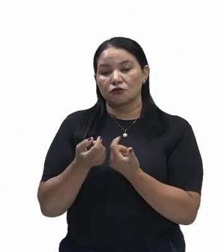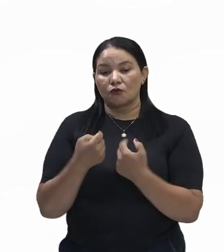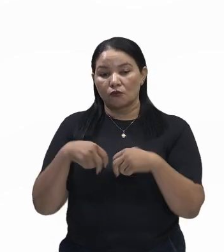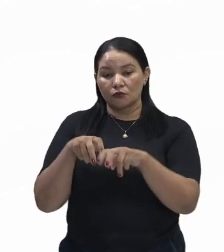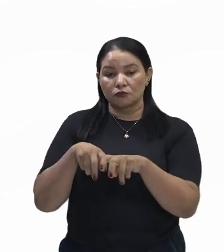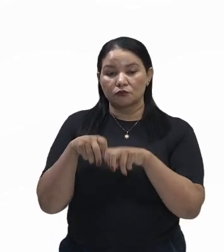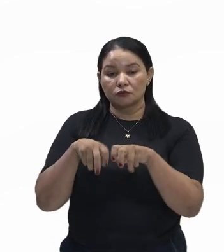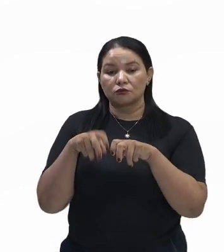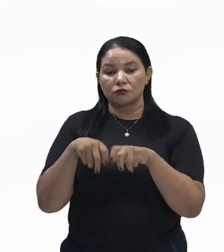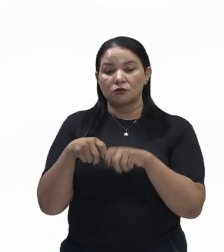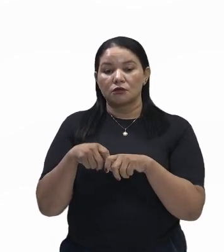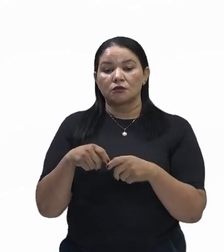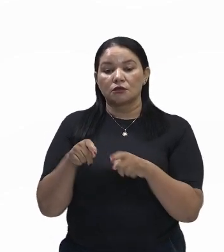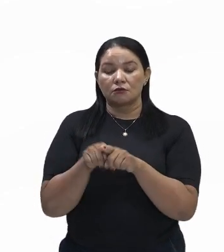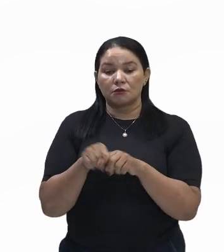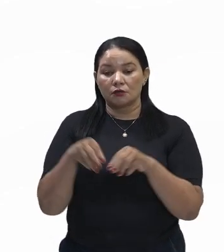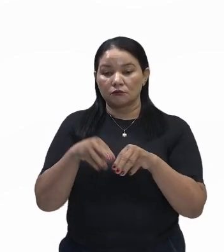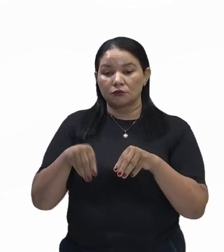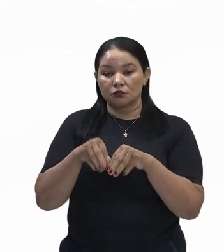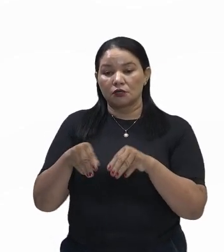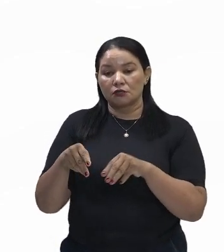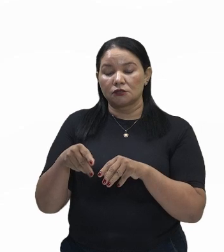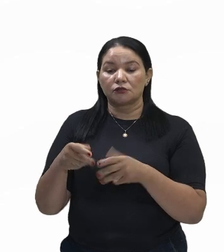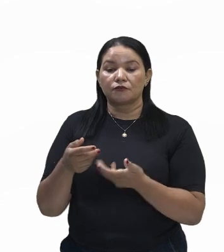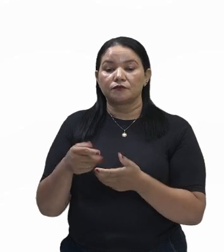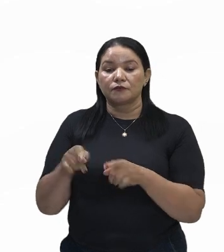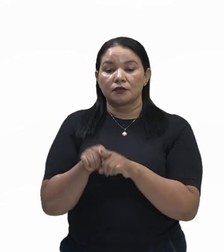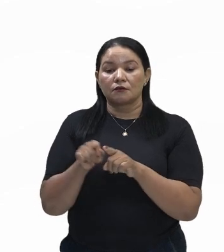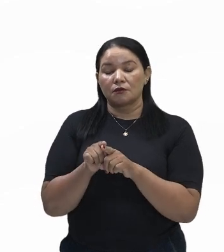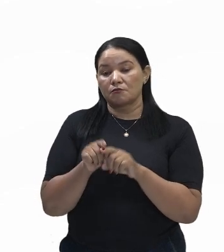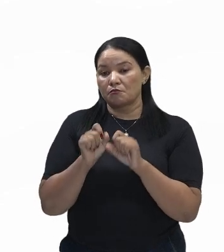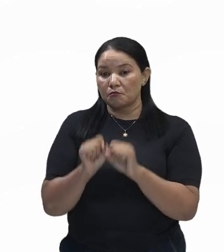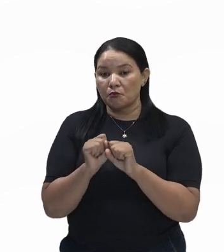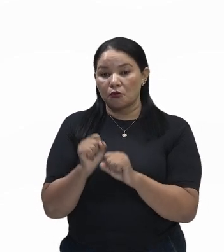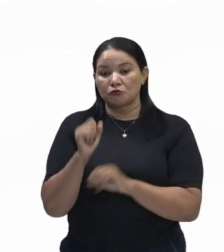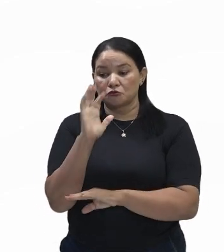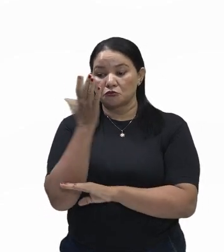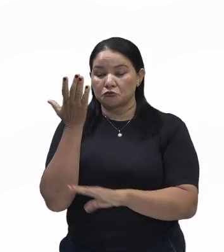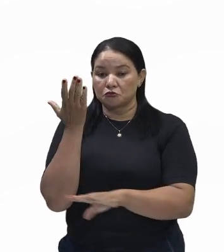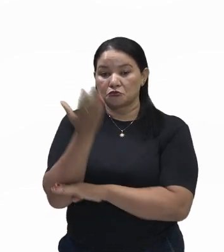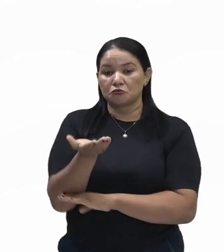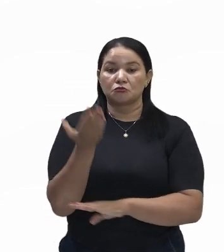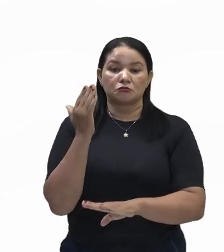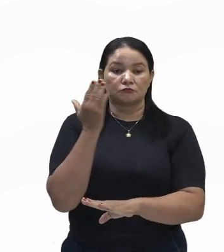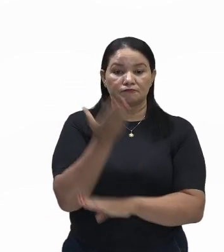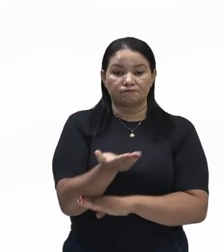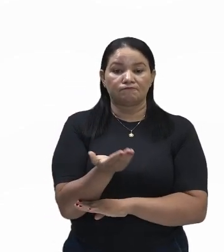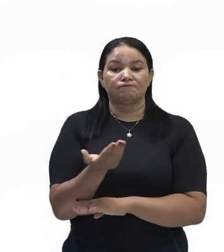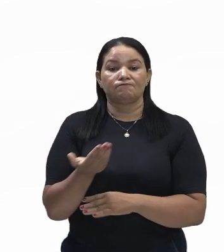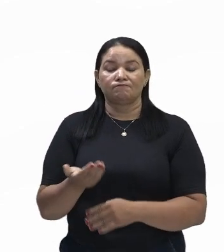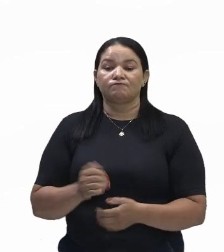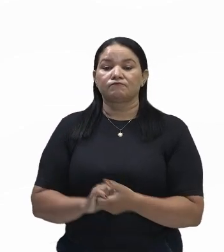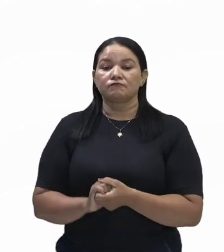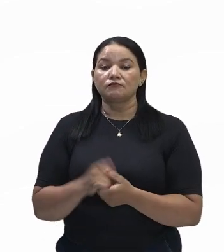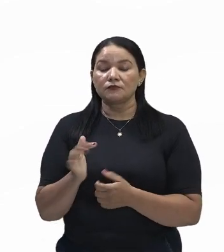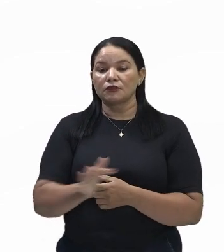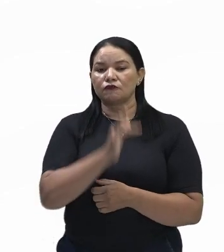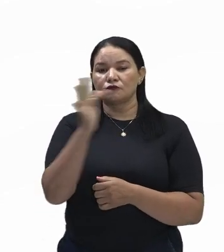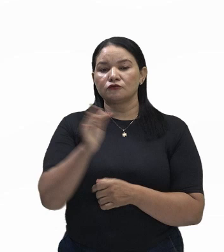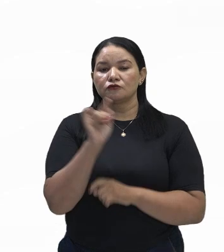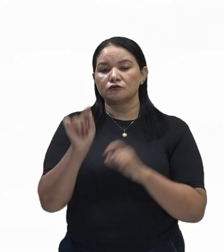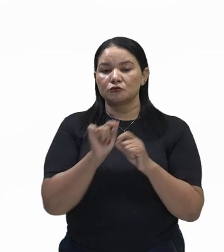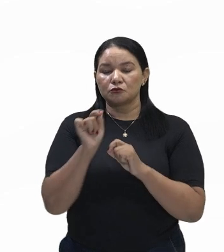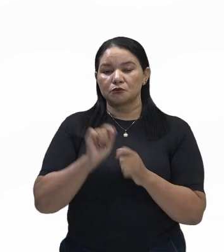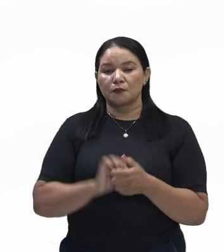agricultura extensiva e a mineração, que podem provocar o desmatamento. E qual é o futuro da Zona Franca, professora?